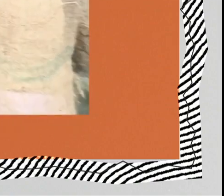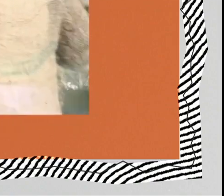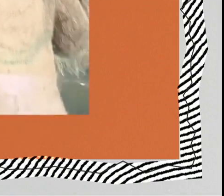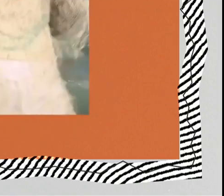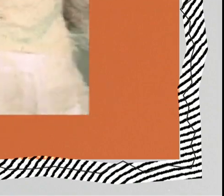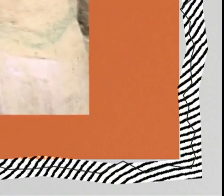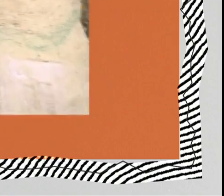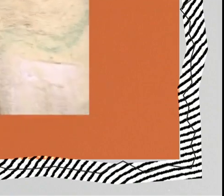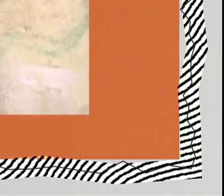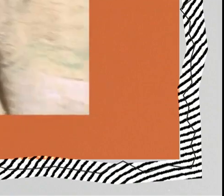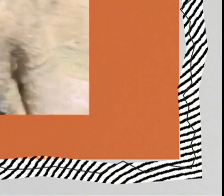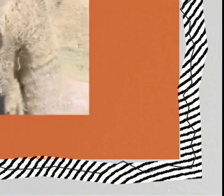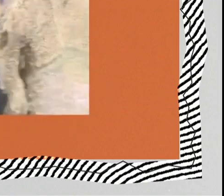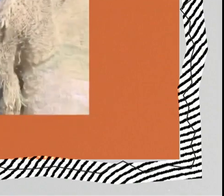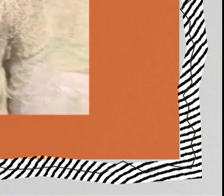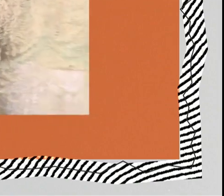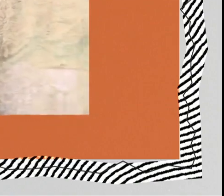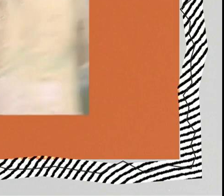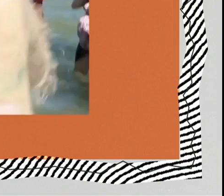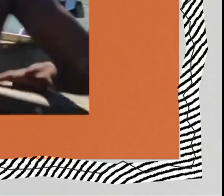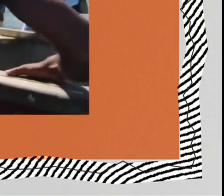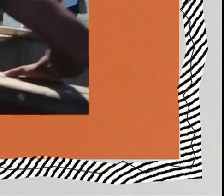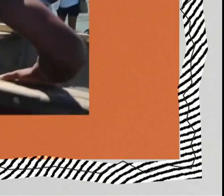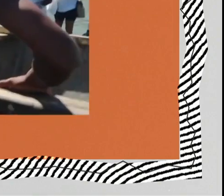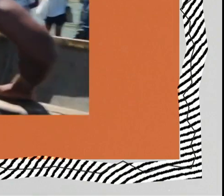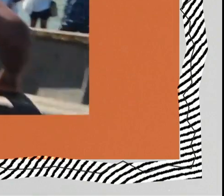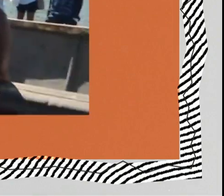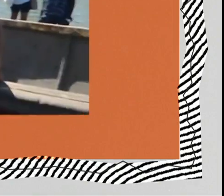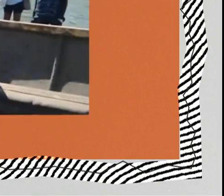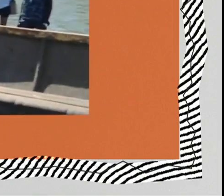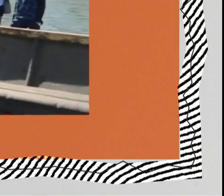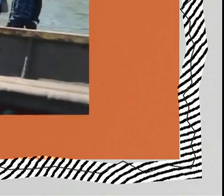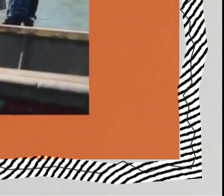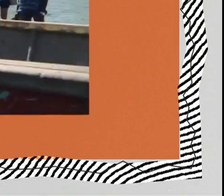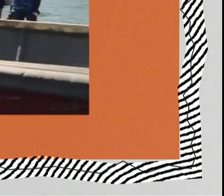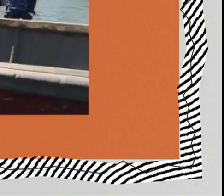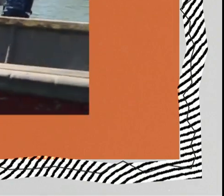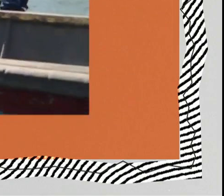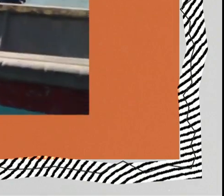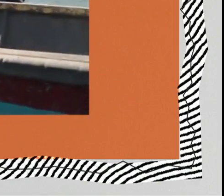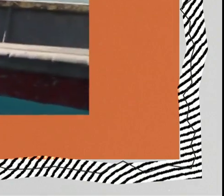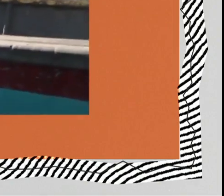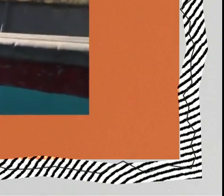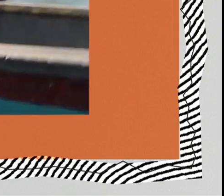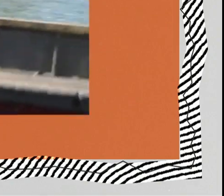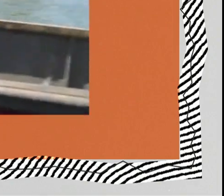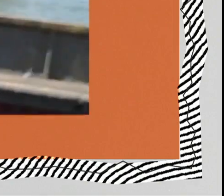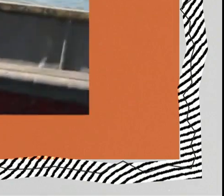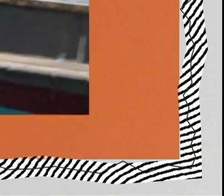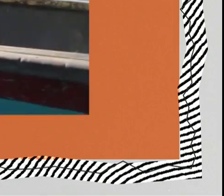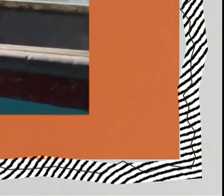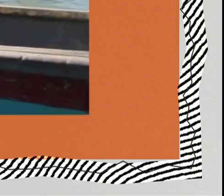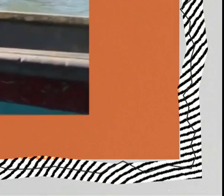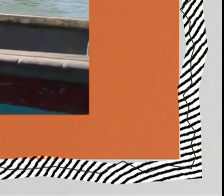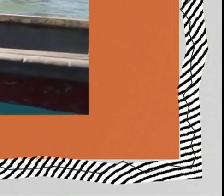Isila sentado, acabou a escravidão,